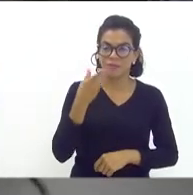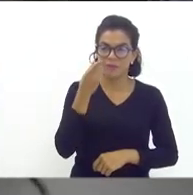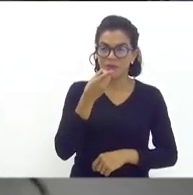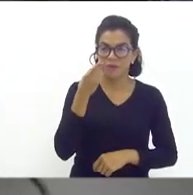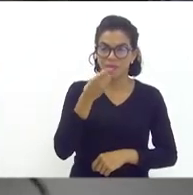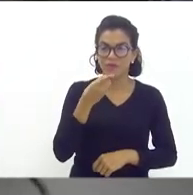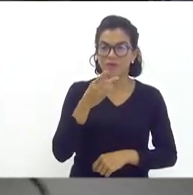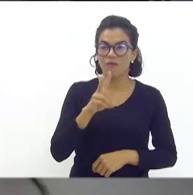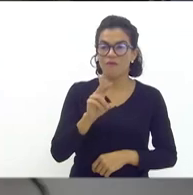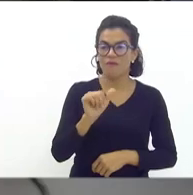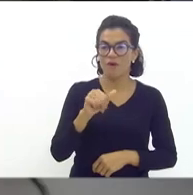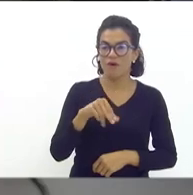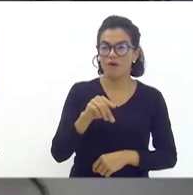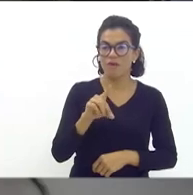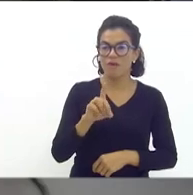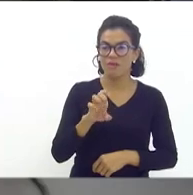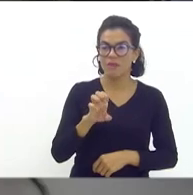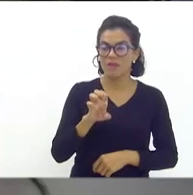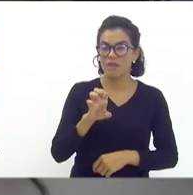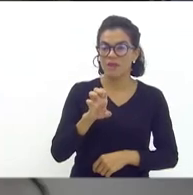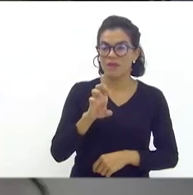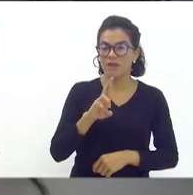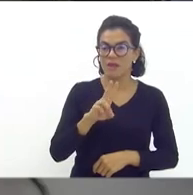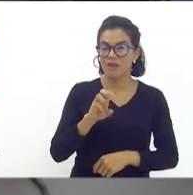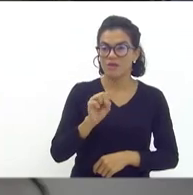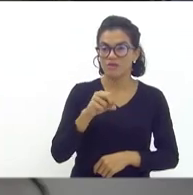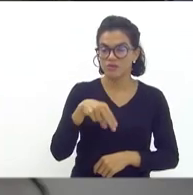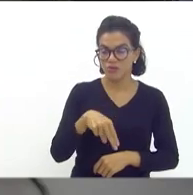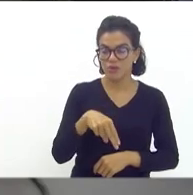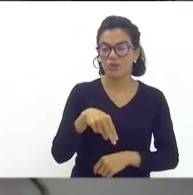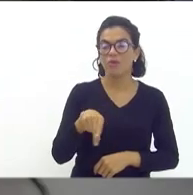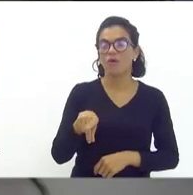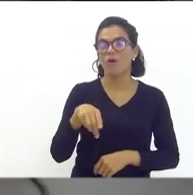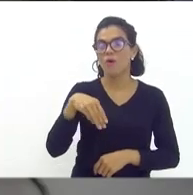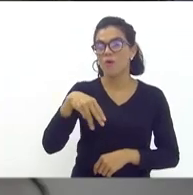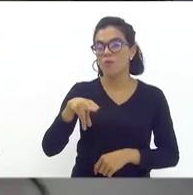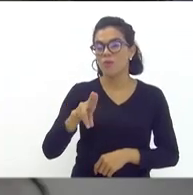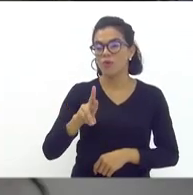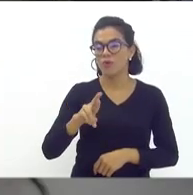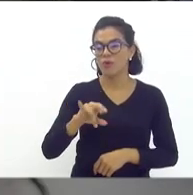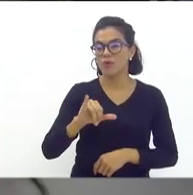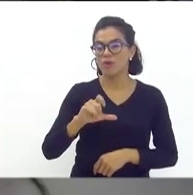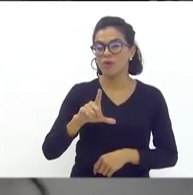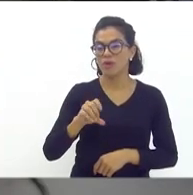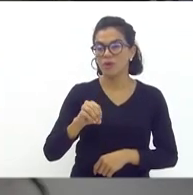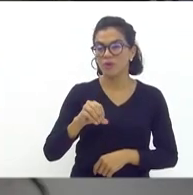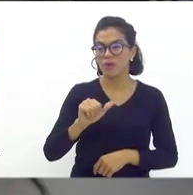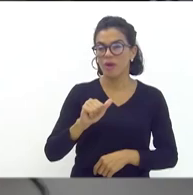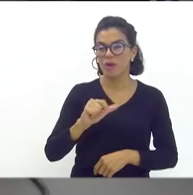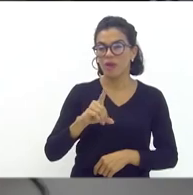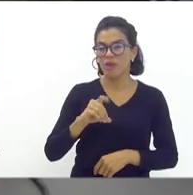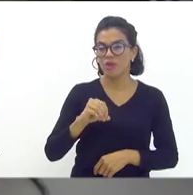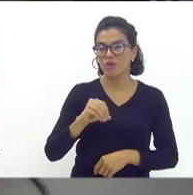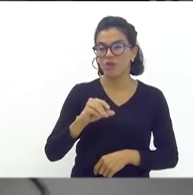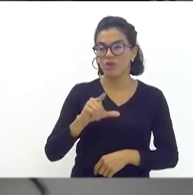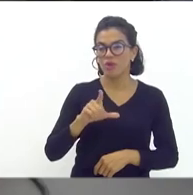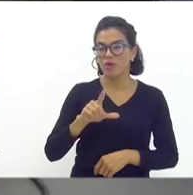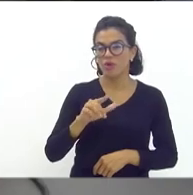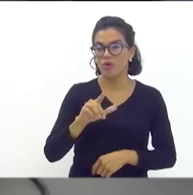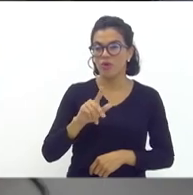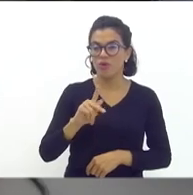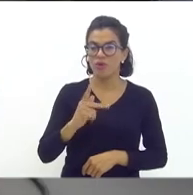Anderson Moraes nosso conselheiros tá Murilo tá todos conselheiros aí Adolfo né